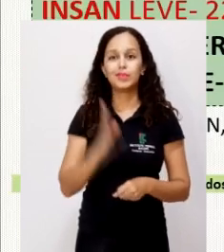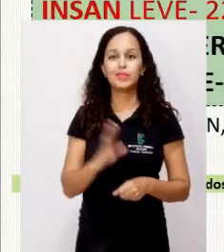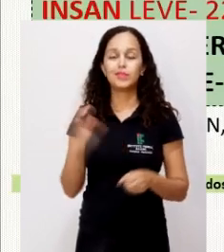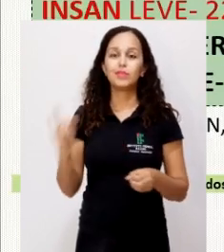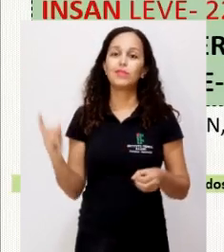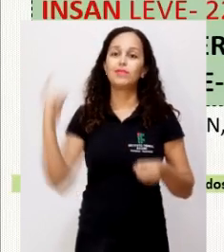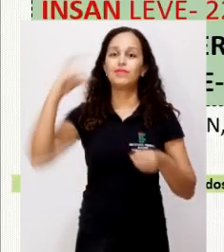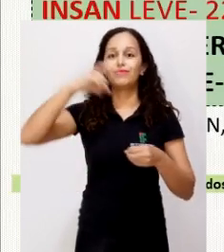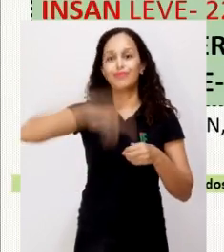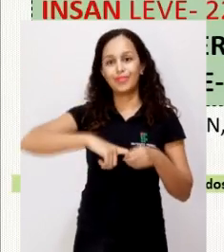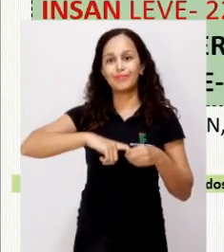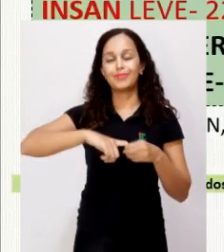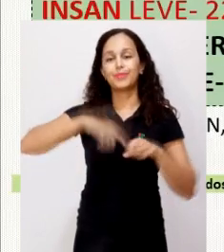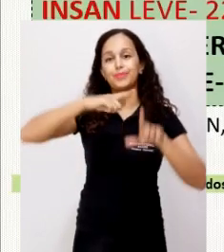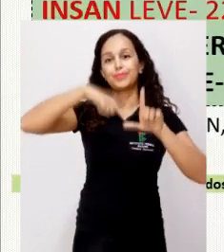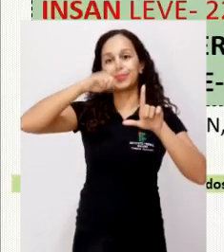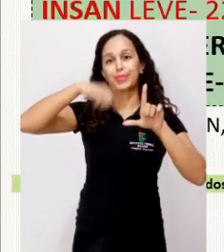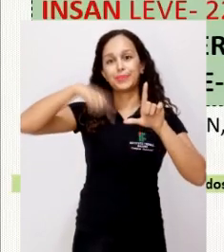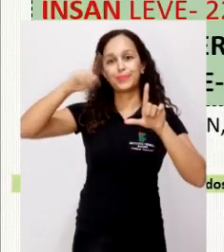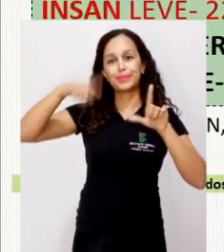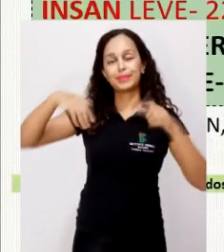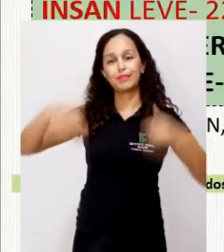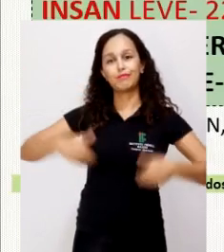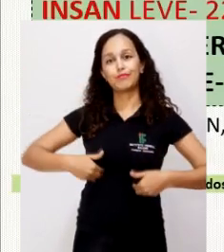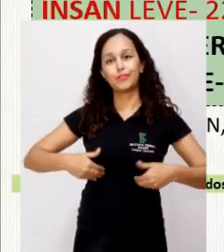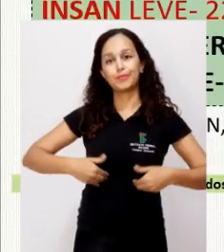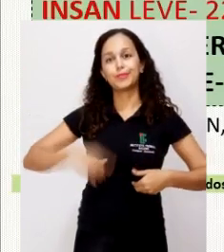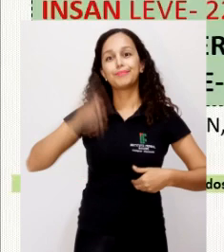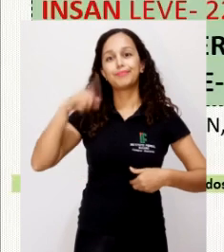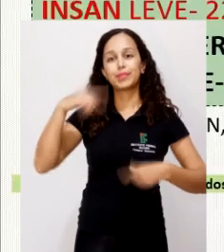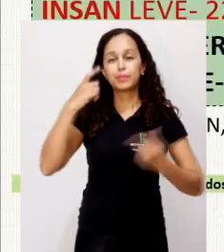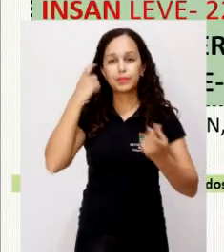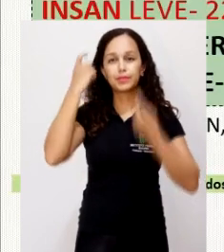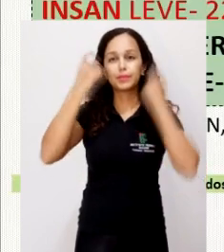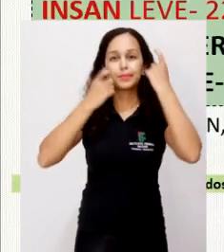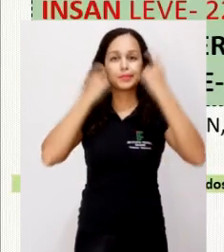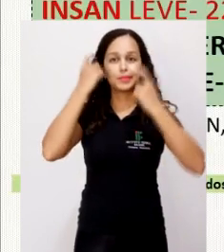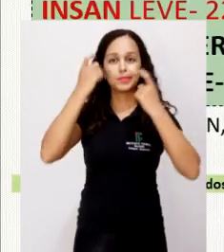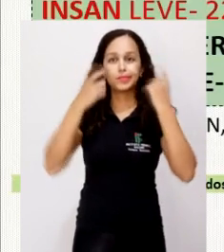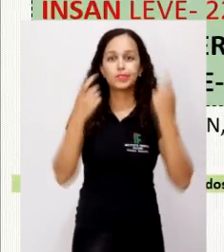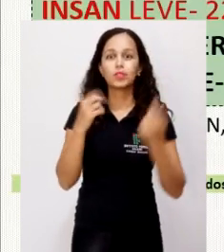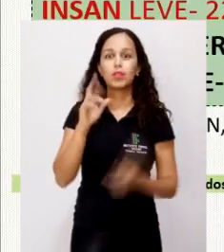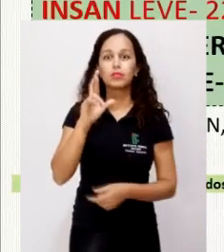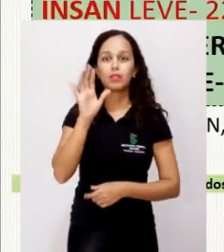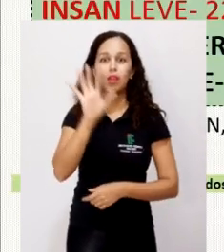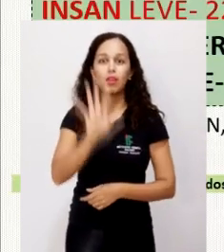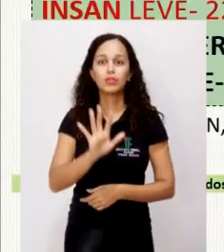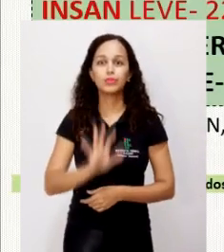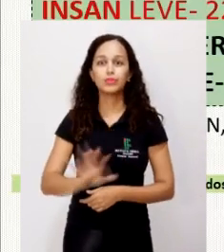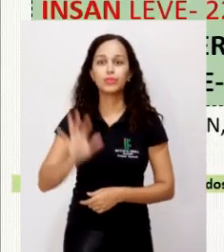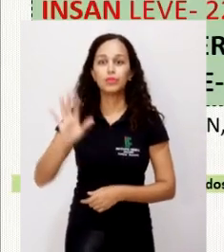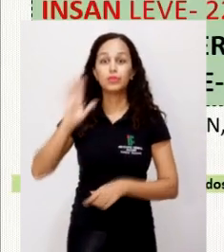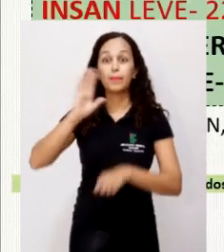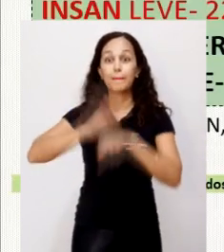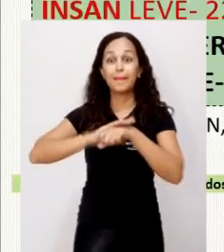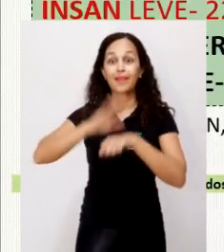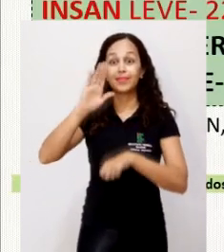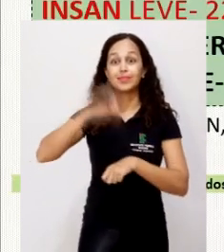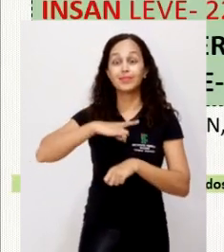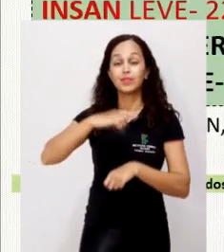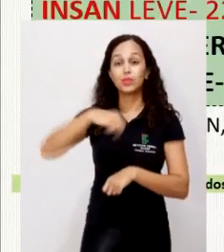que o Brasil retorna para o mapa da fome, e isso é preocupante. Quando se trata das regiões